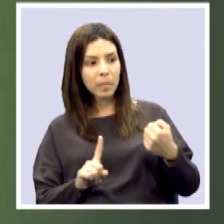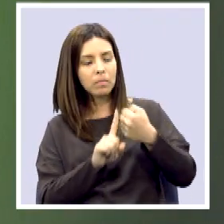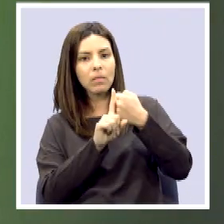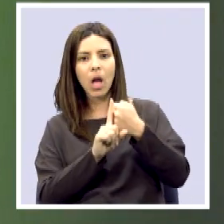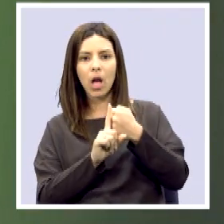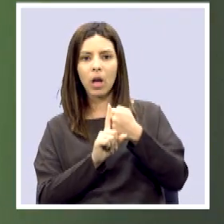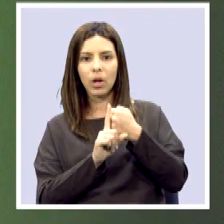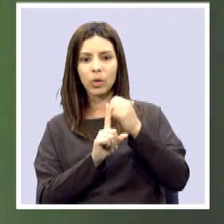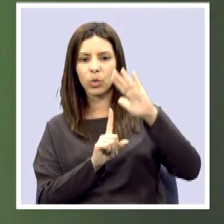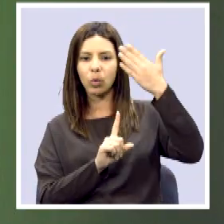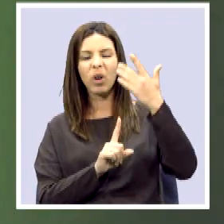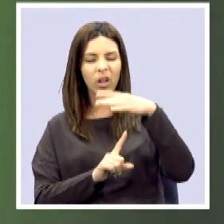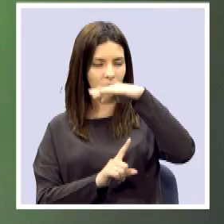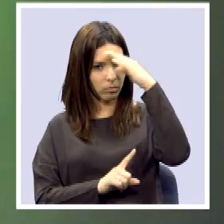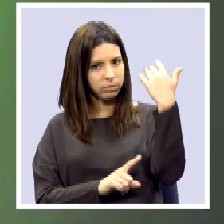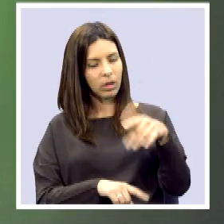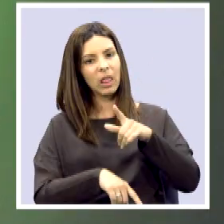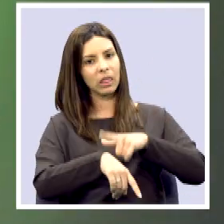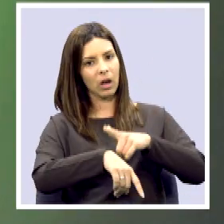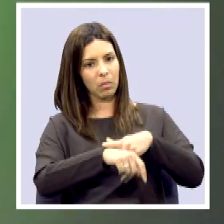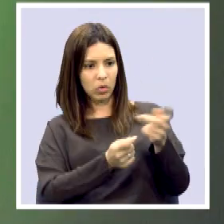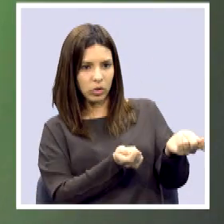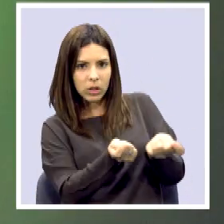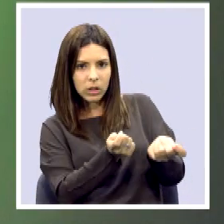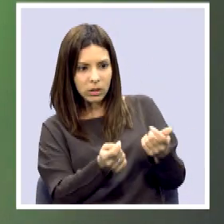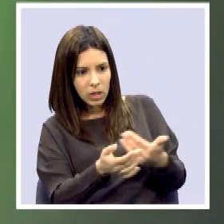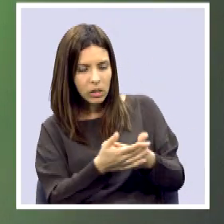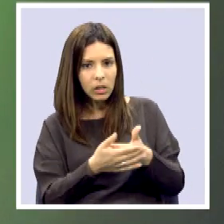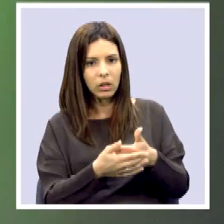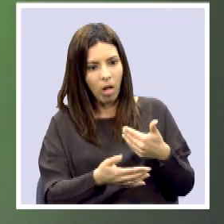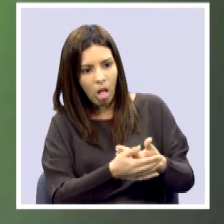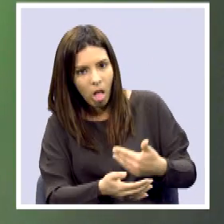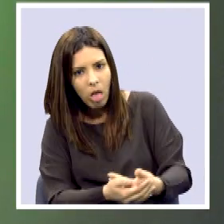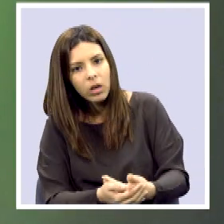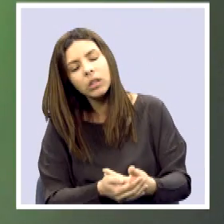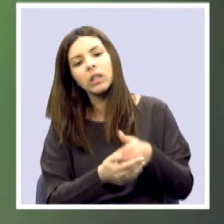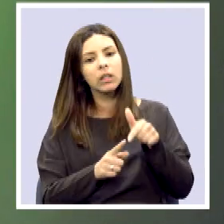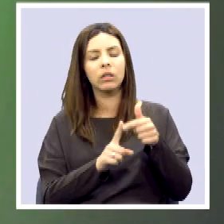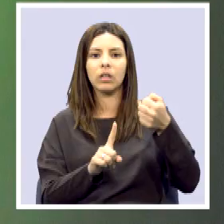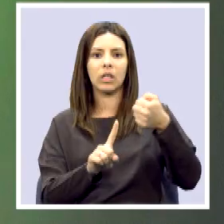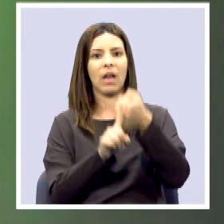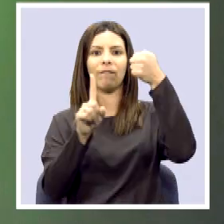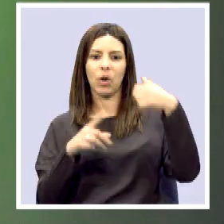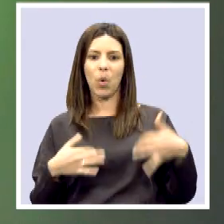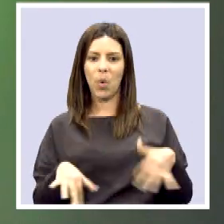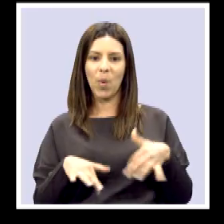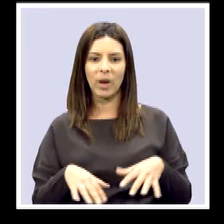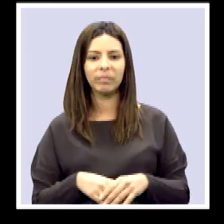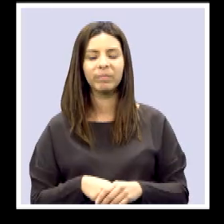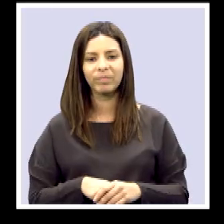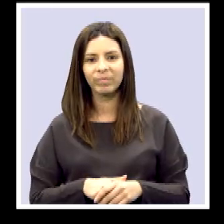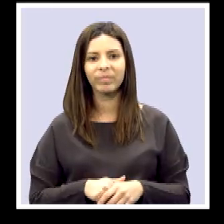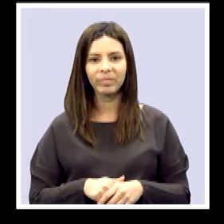maior desafio foi mesmo a gestão do tempo. Mas com a organização e a diversão, porque isto é divertido e isto é desafiante, tudo se